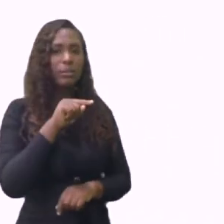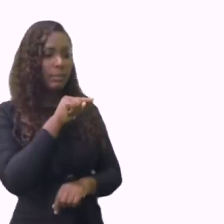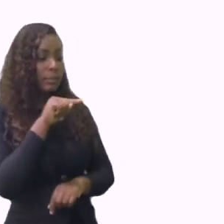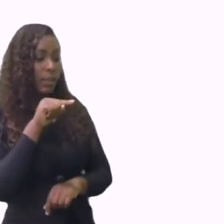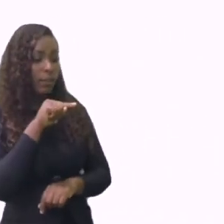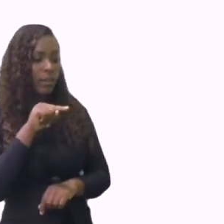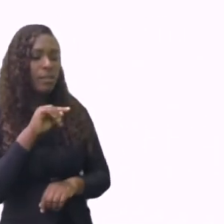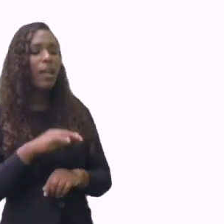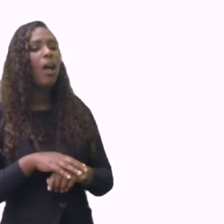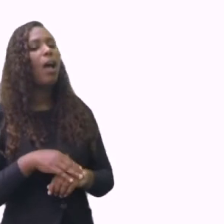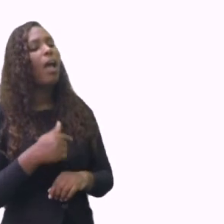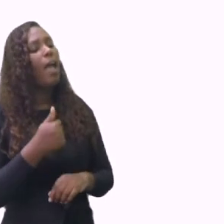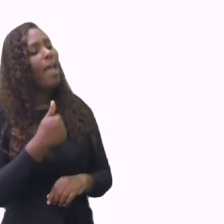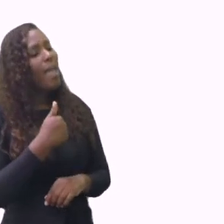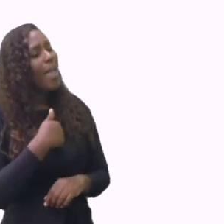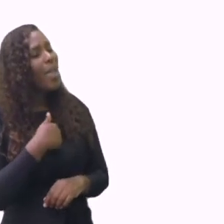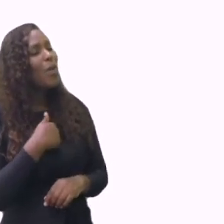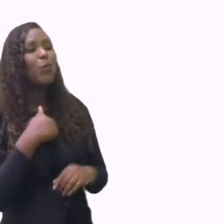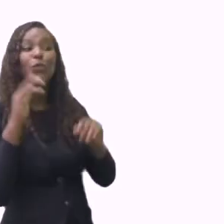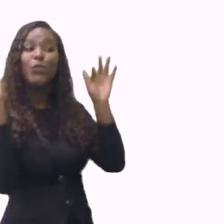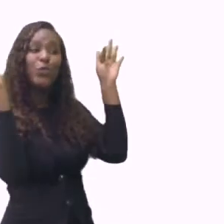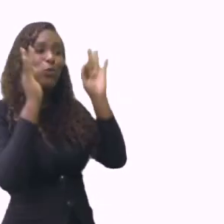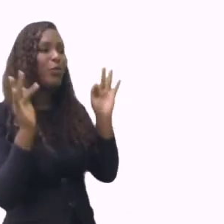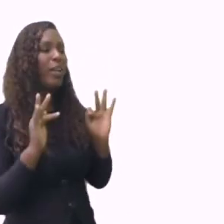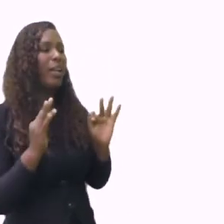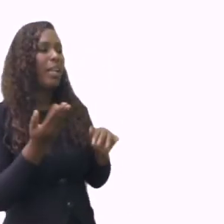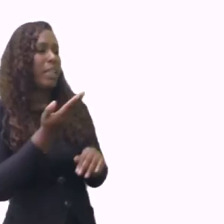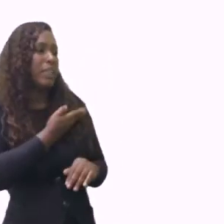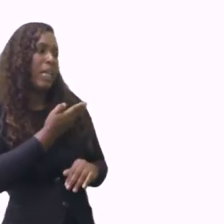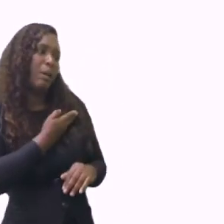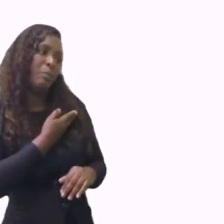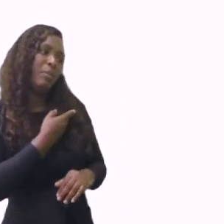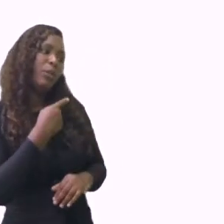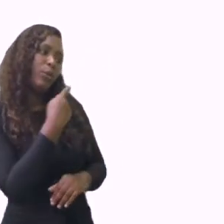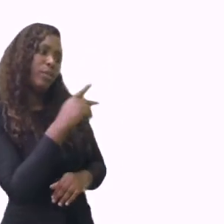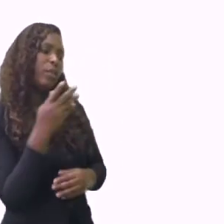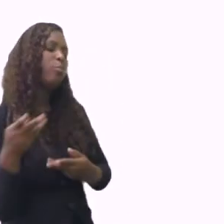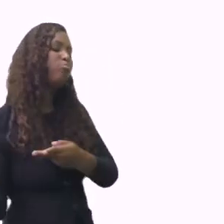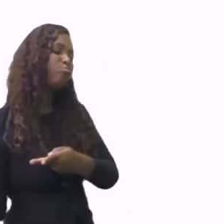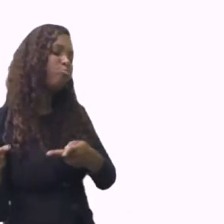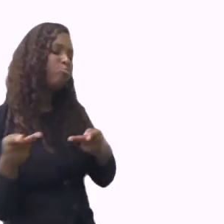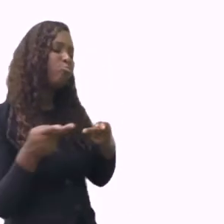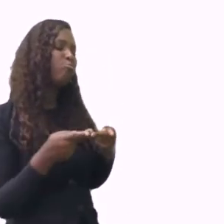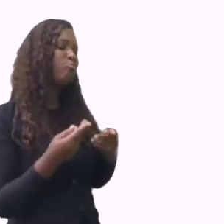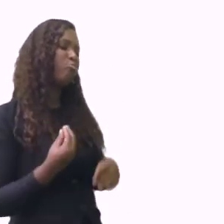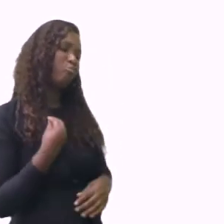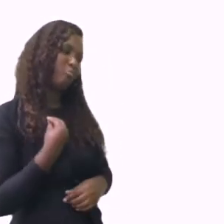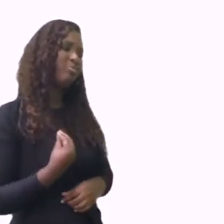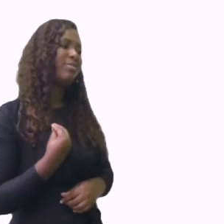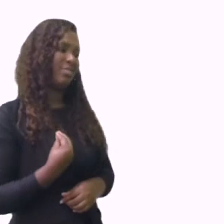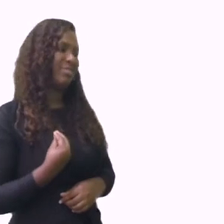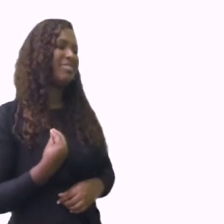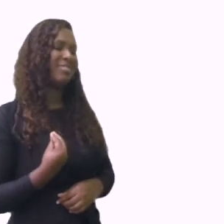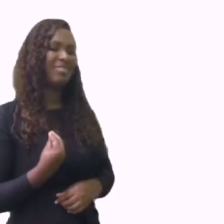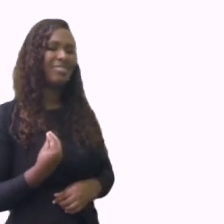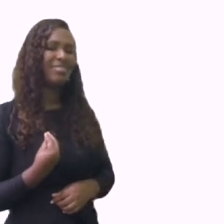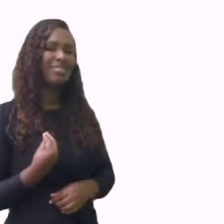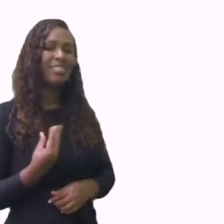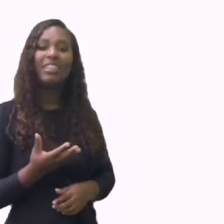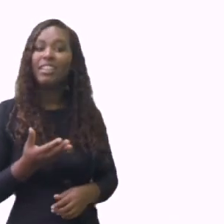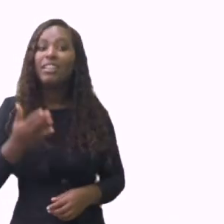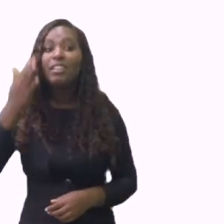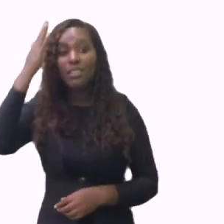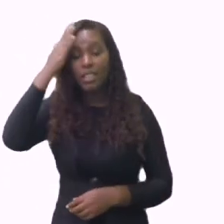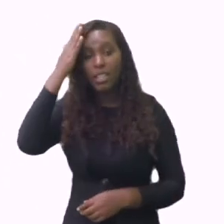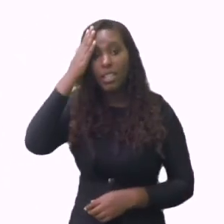Ficarei muito contente com a presença deles. Viu que é uma fala da mãe? Então, o travessão, na língua portuguesa,